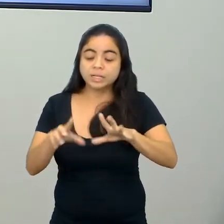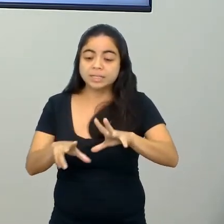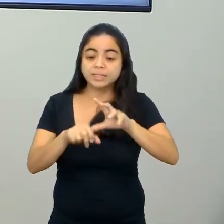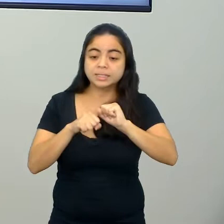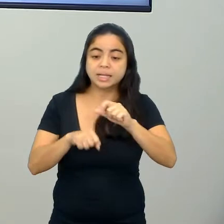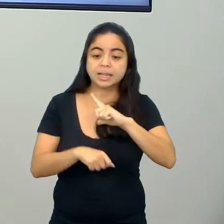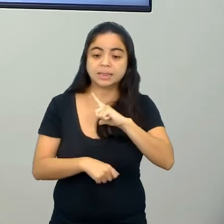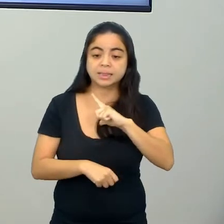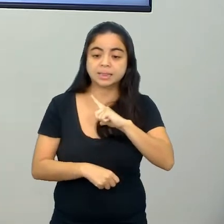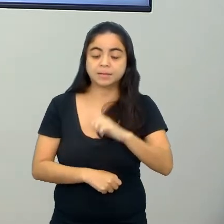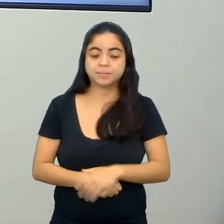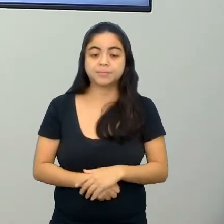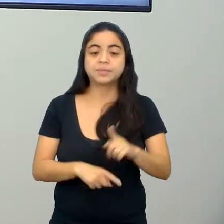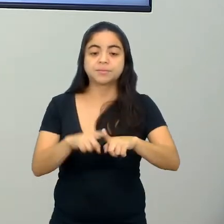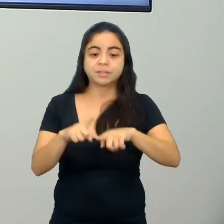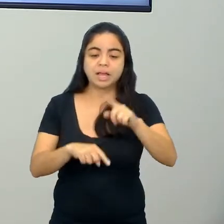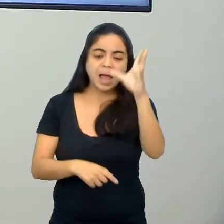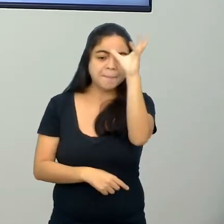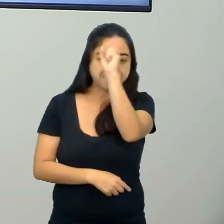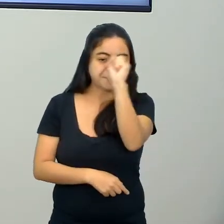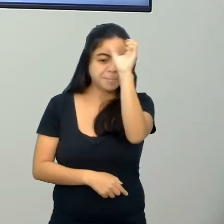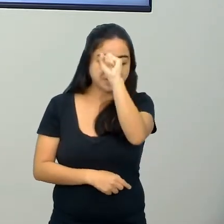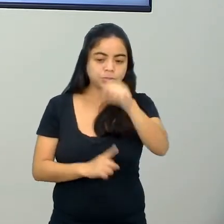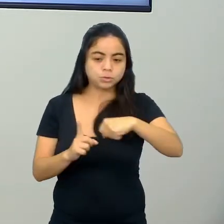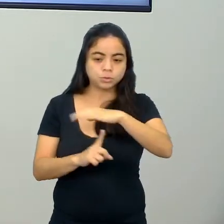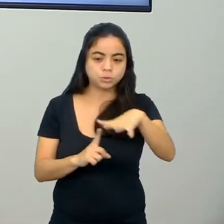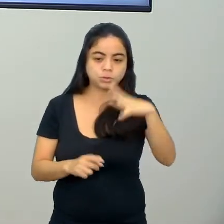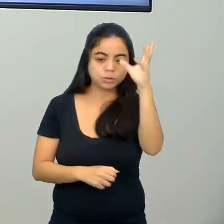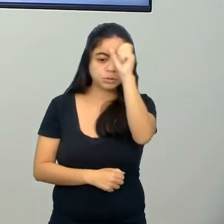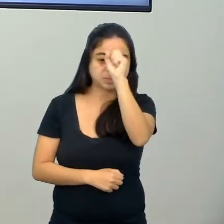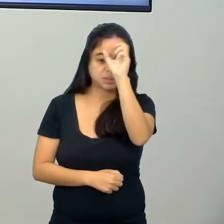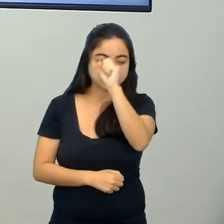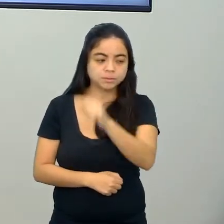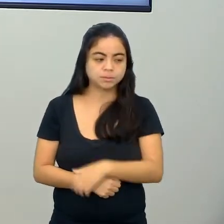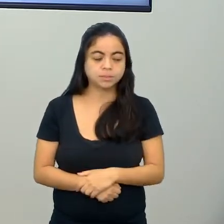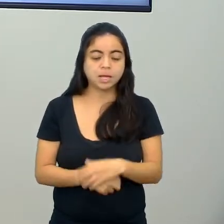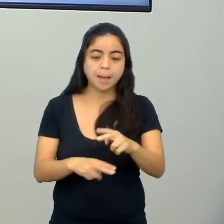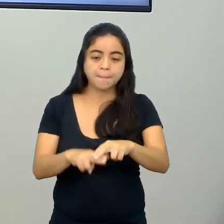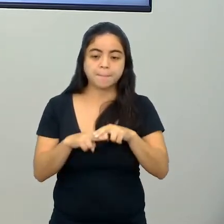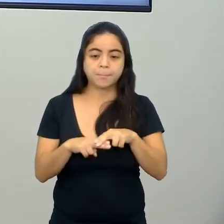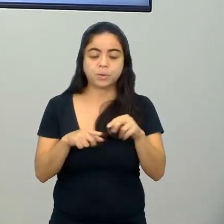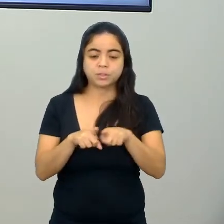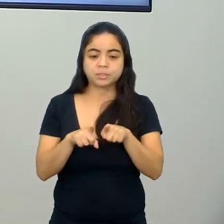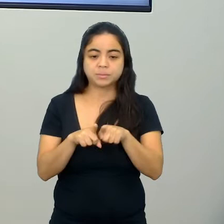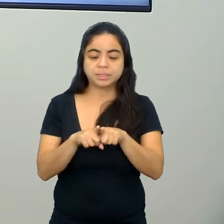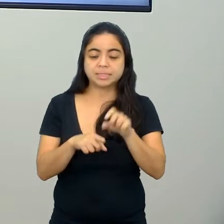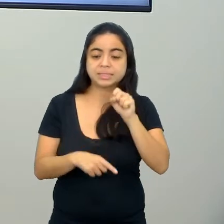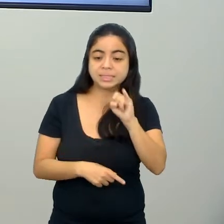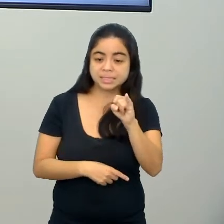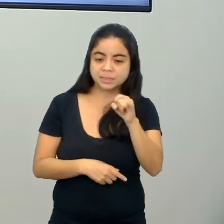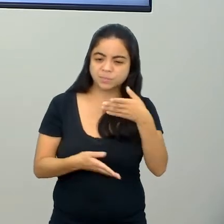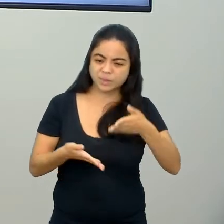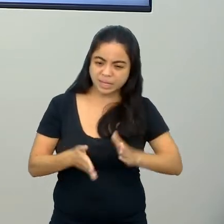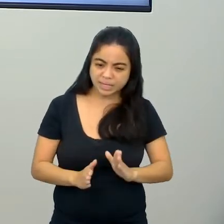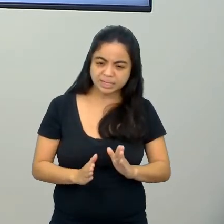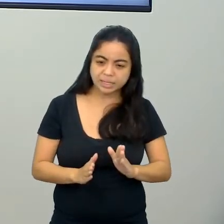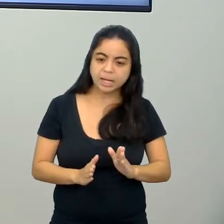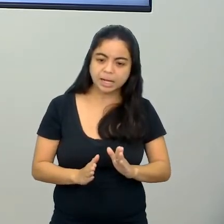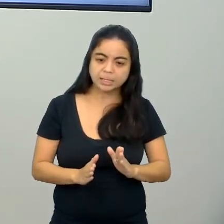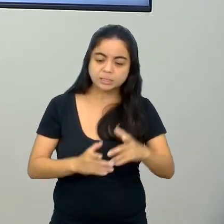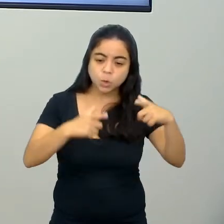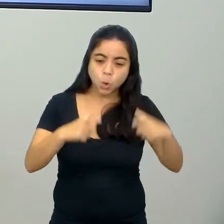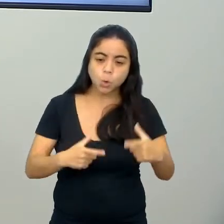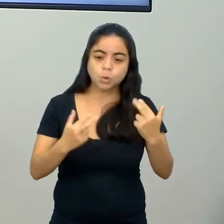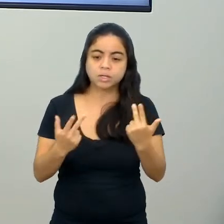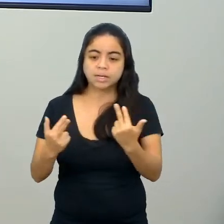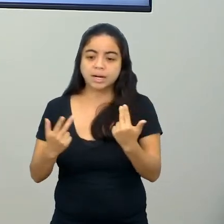E essas ferramentas a gente aprende na socialização. Por isso que a gente, mesmo que nasça no mesmo lugar, mesmo que a gente às vezes nasça até na